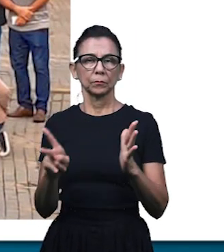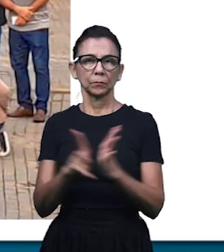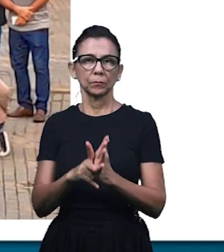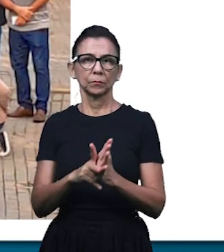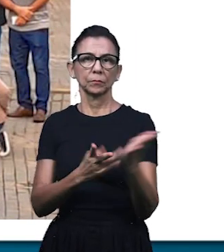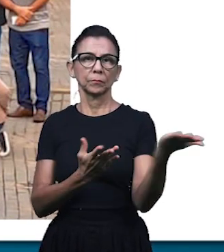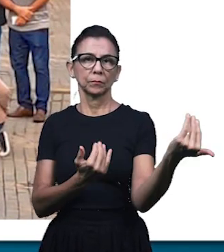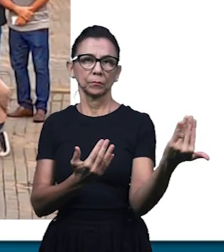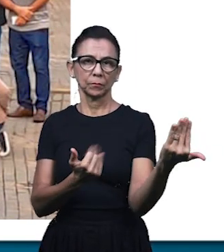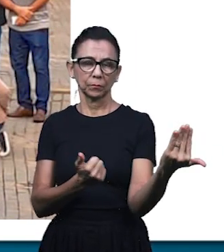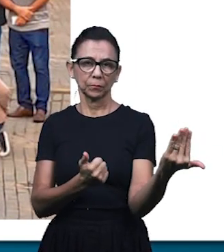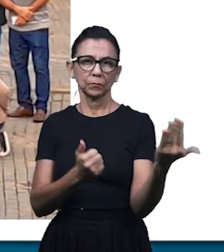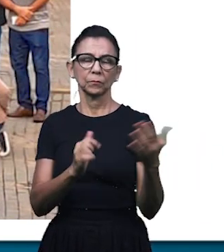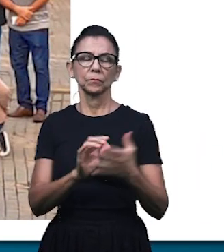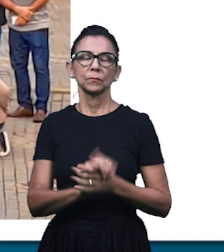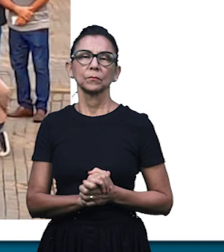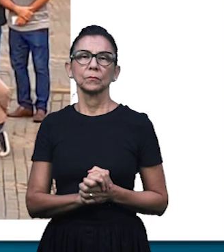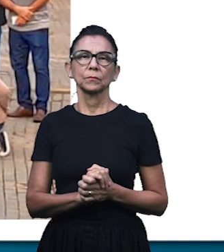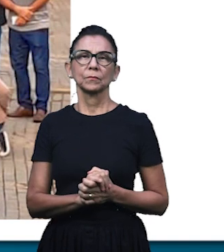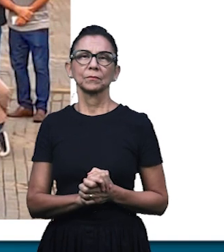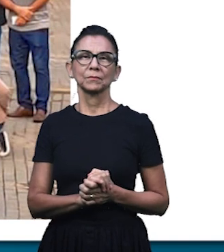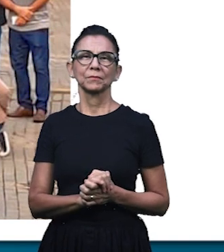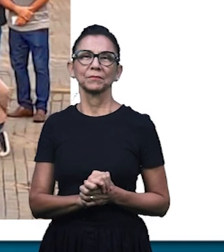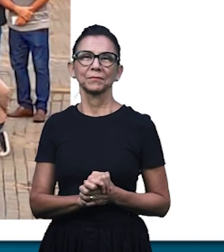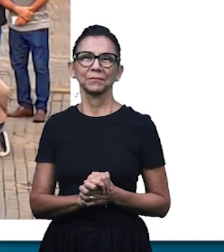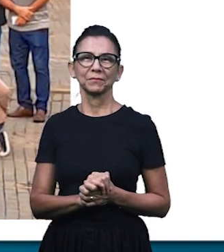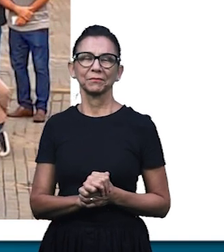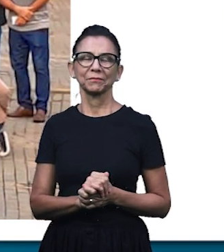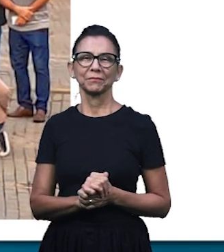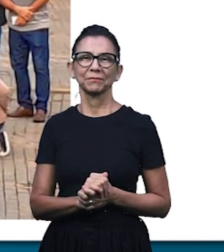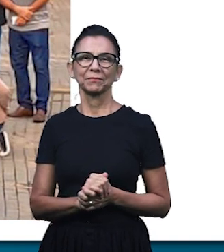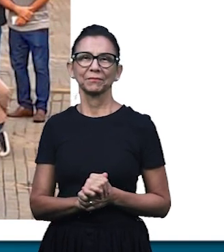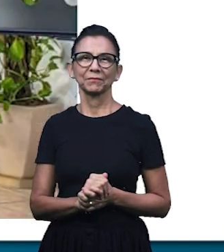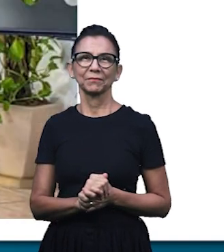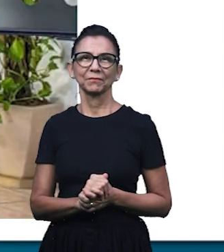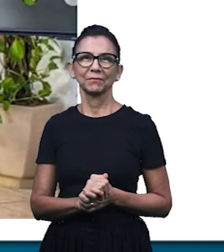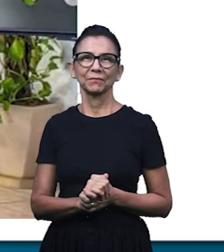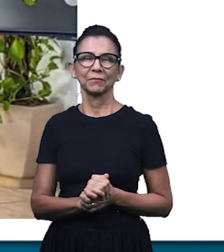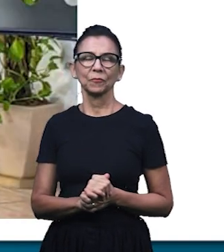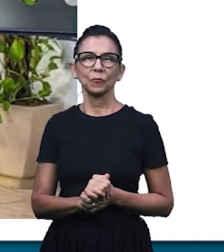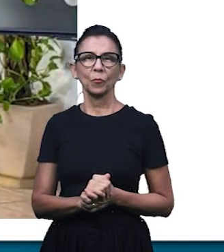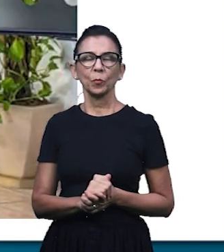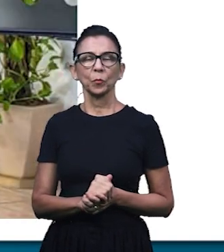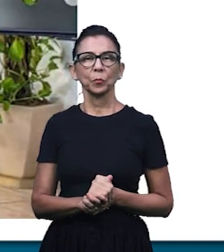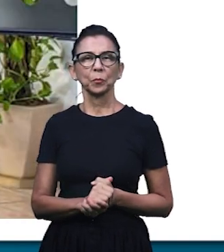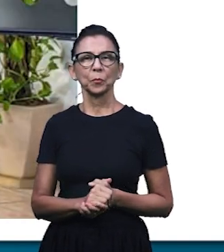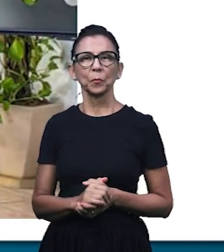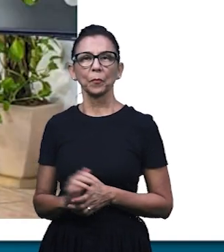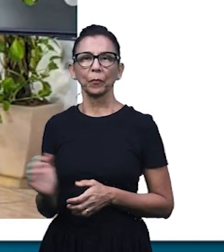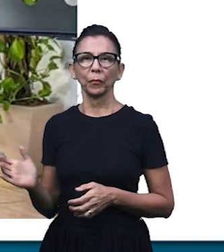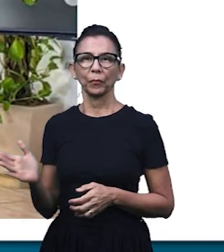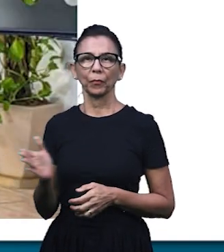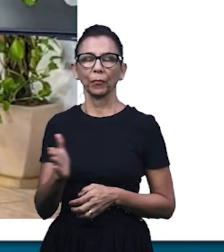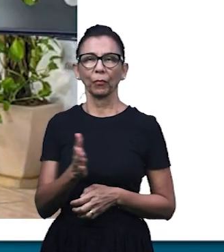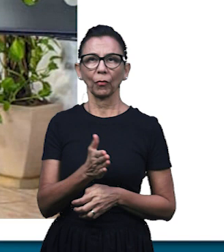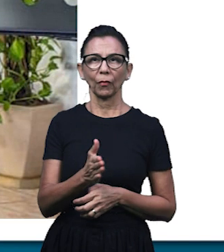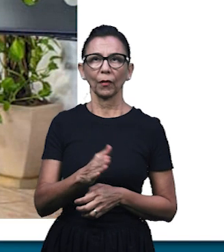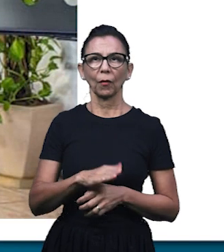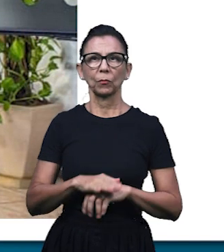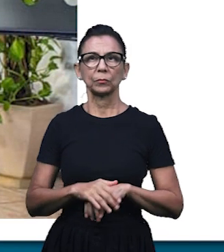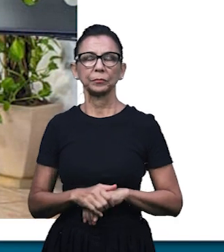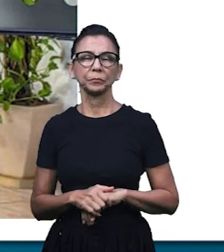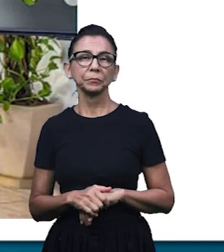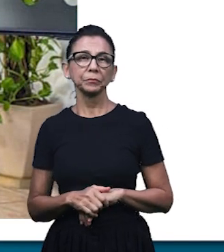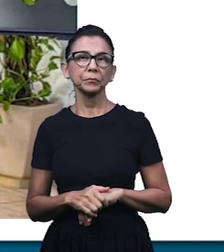jovens e foi uma grande bênção para todos os irmãos. Já em Chapecó, oeste do